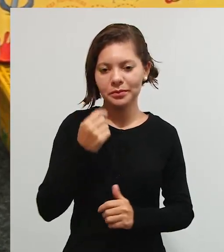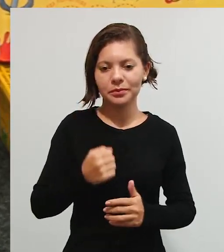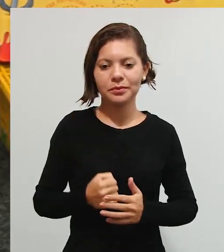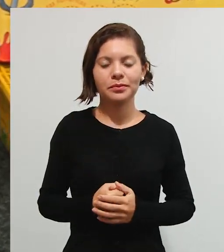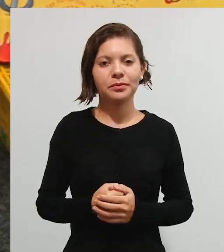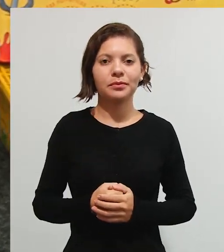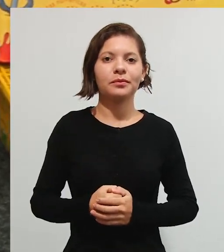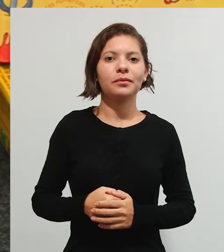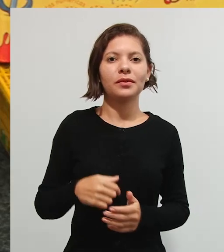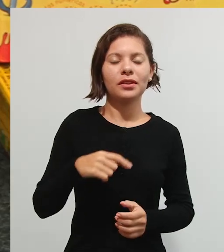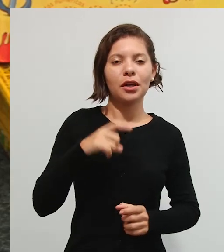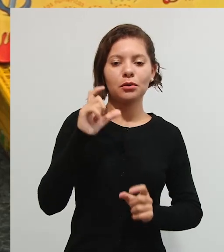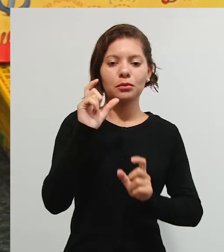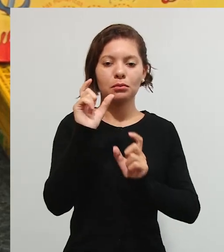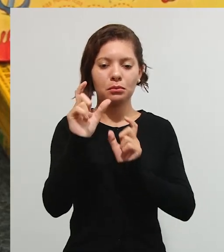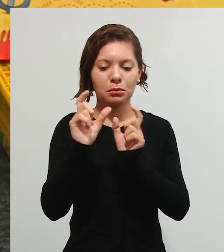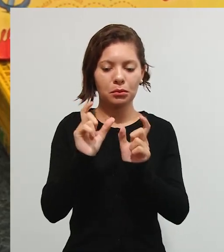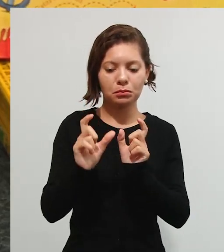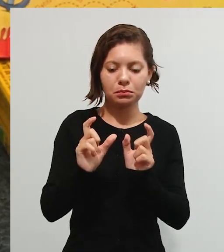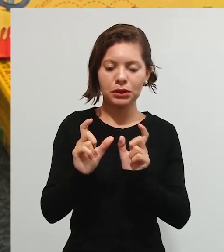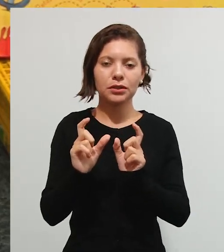os bloquinhos de unidade.